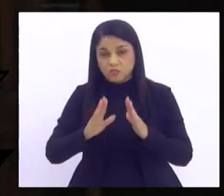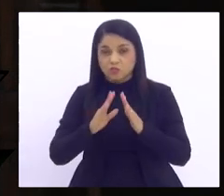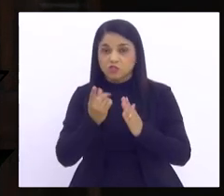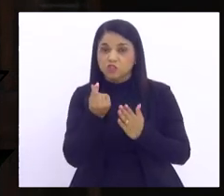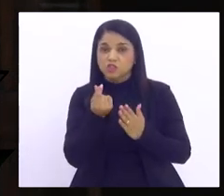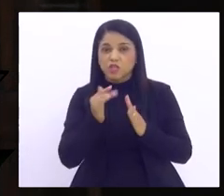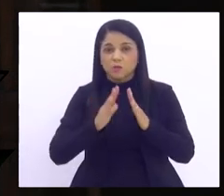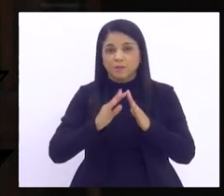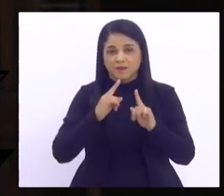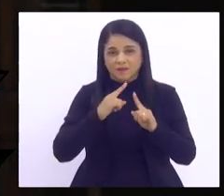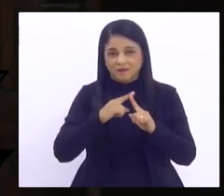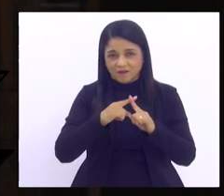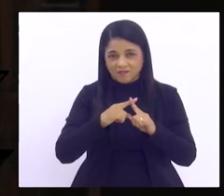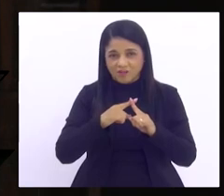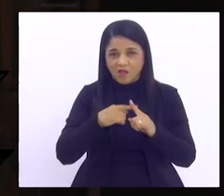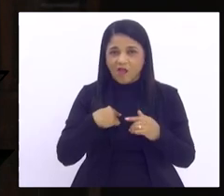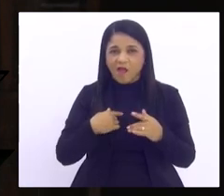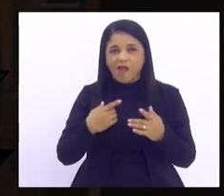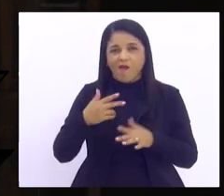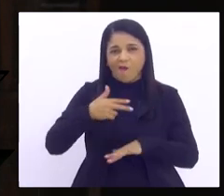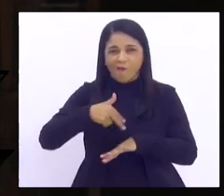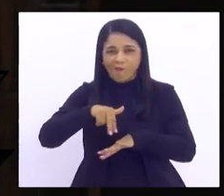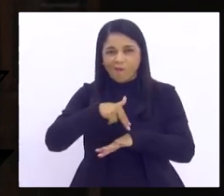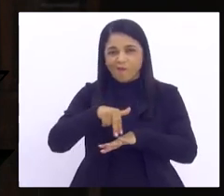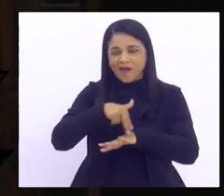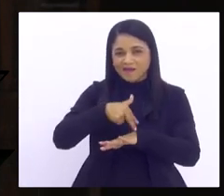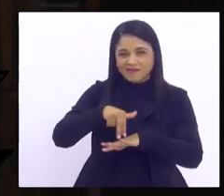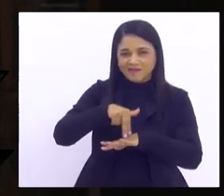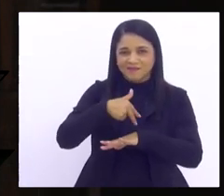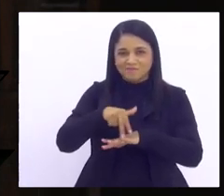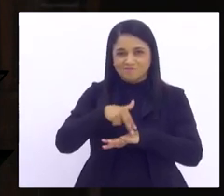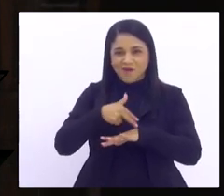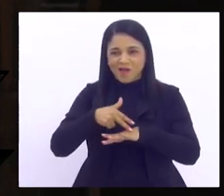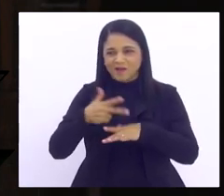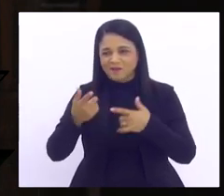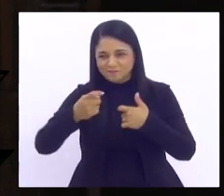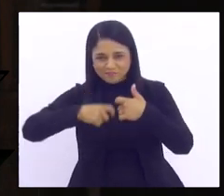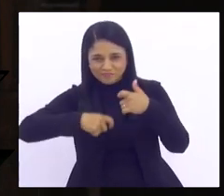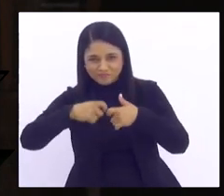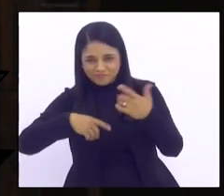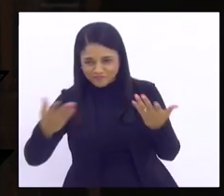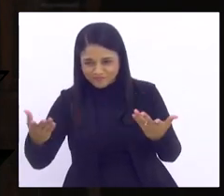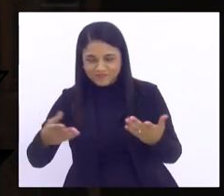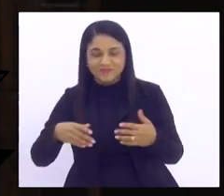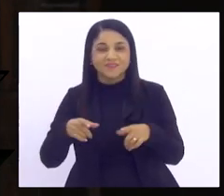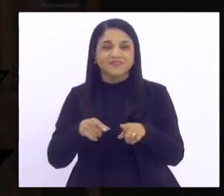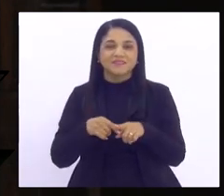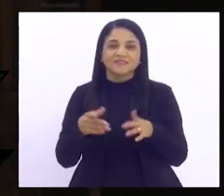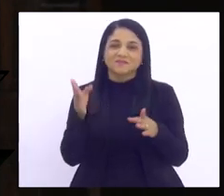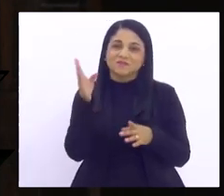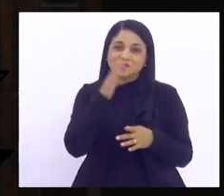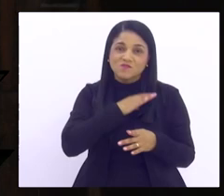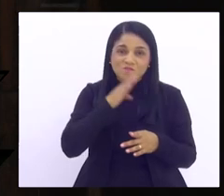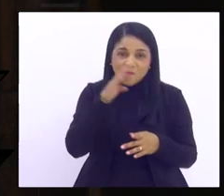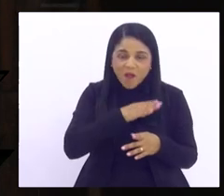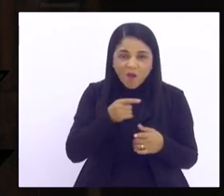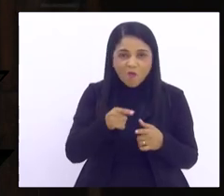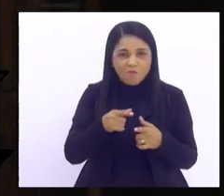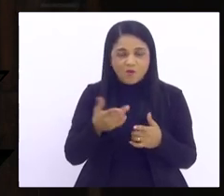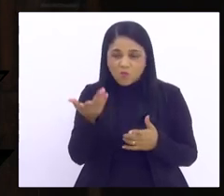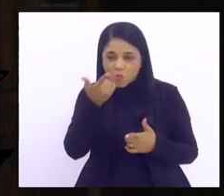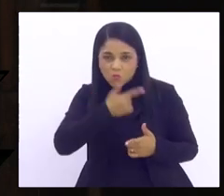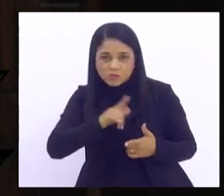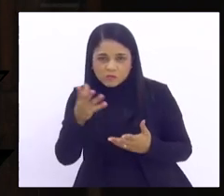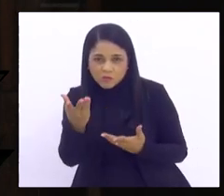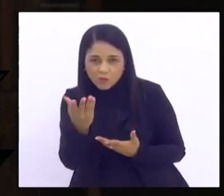fazer um baile pornográfico, porque aí a gente vai com bastante dinheiro. Não posso fazer o mal para daí obter um bem. Isso é princípio de